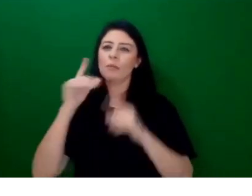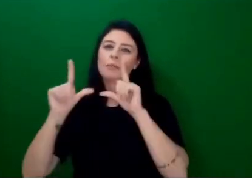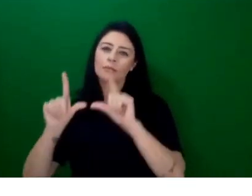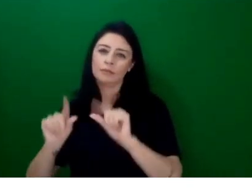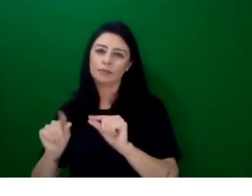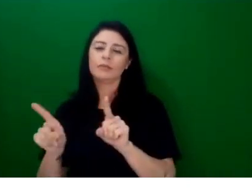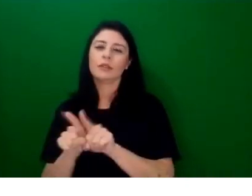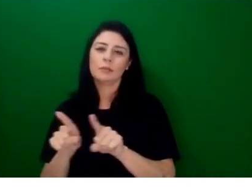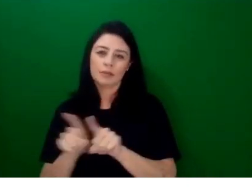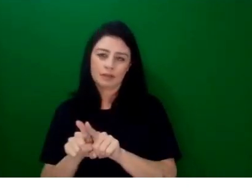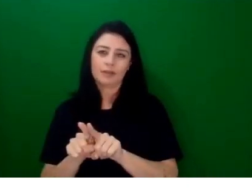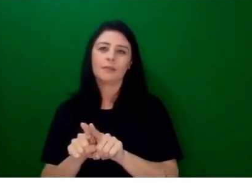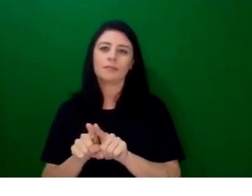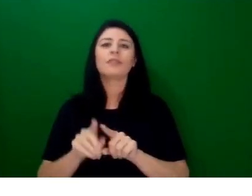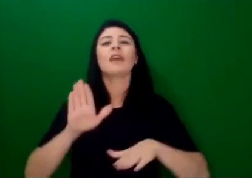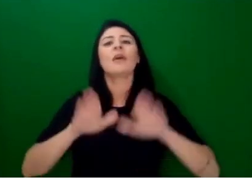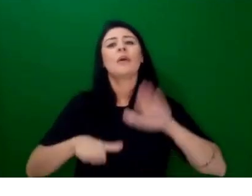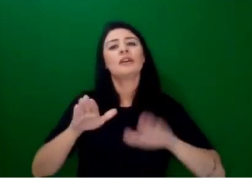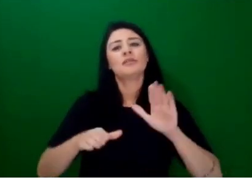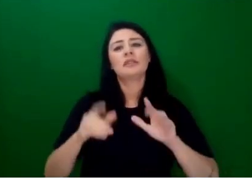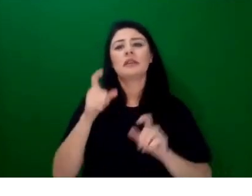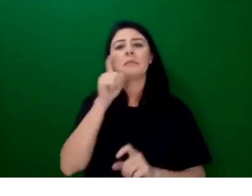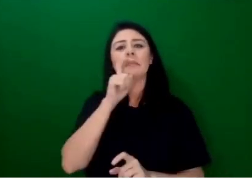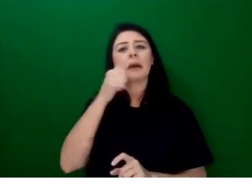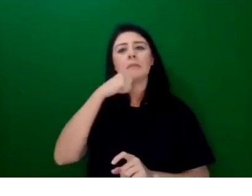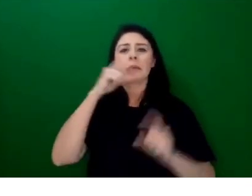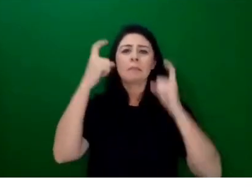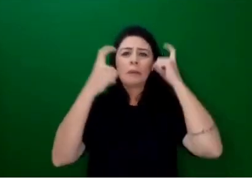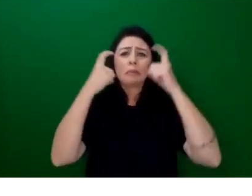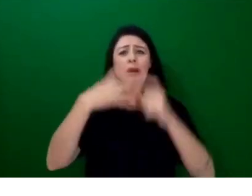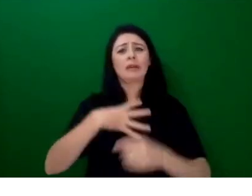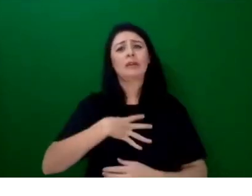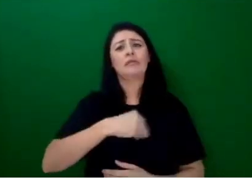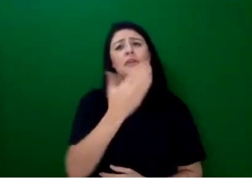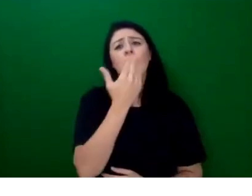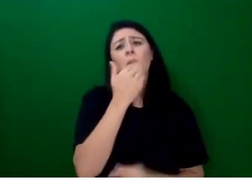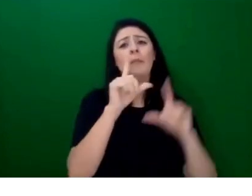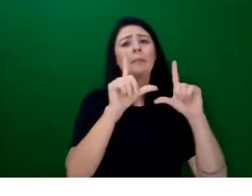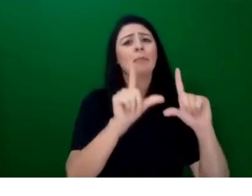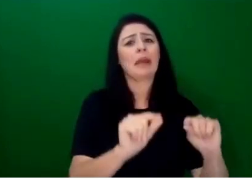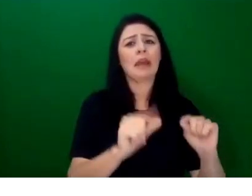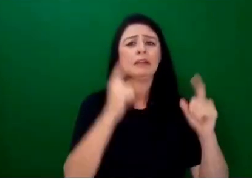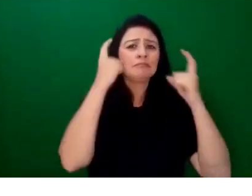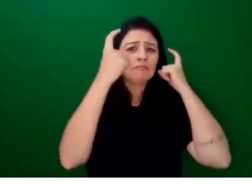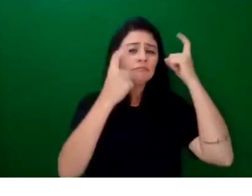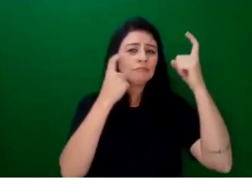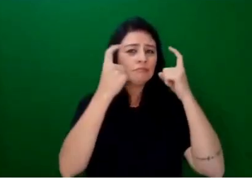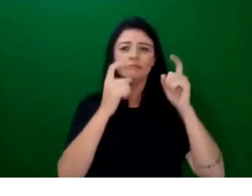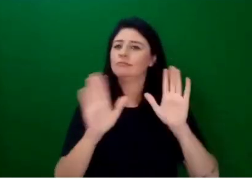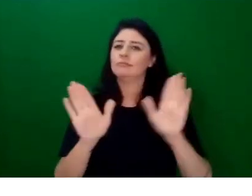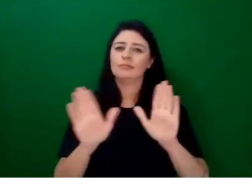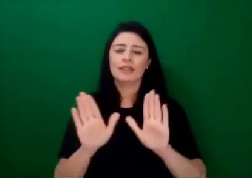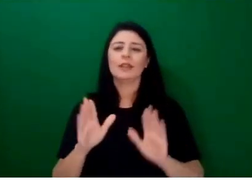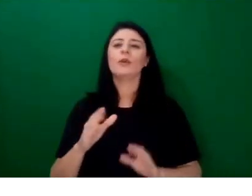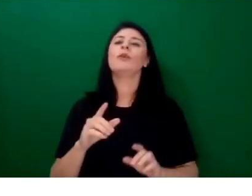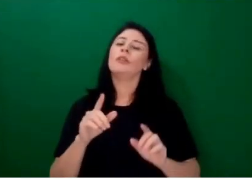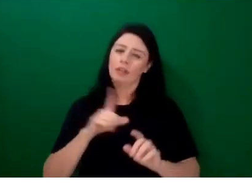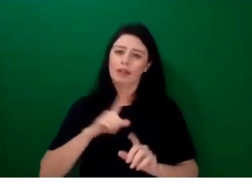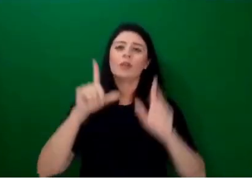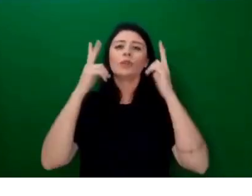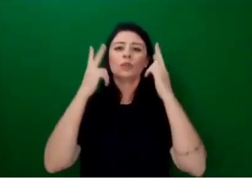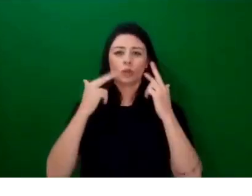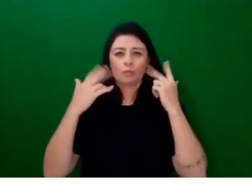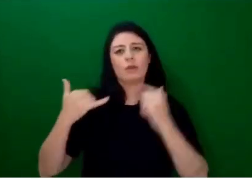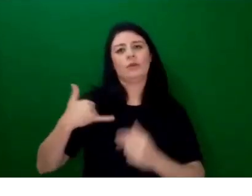alguns pais que ficam preocupados dizendo que o filho parou de comer ou está comendo menos, mas é devido a isso. Os bebês eles comem